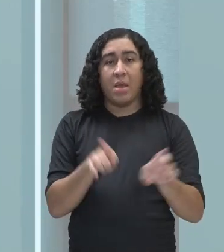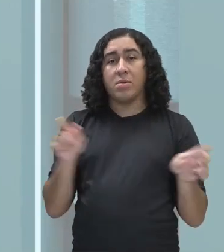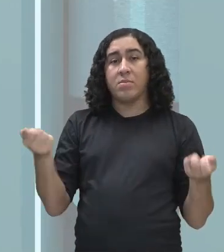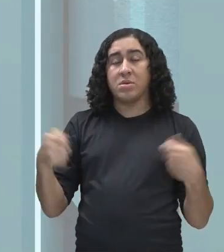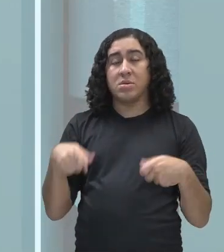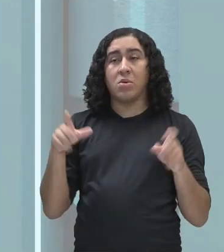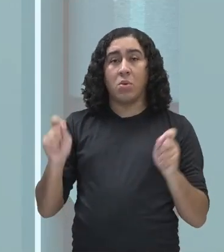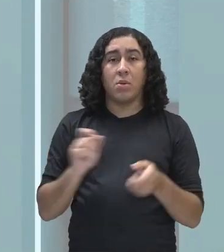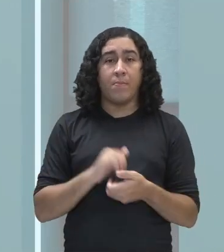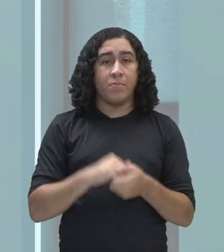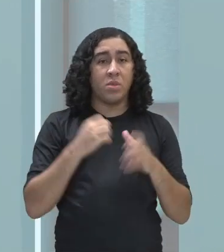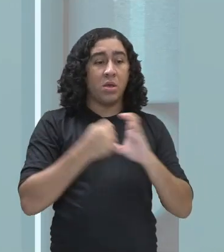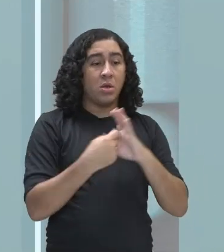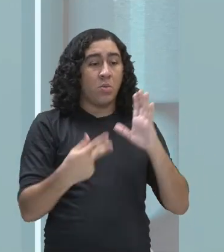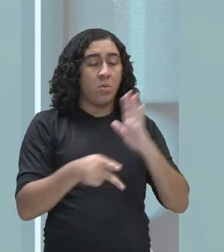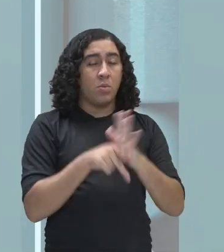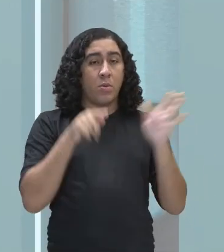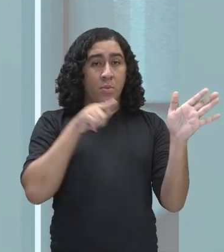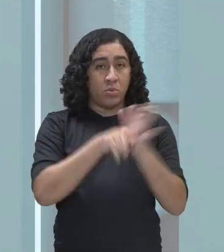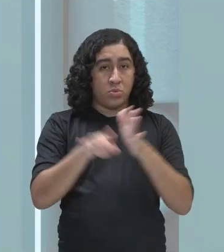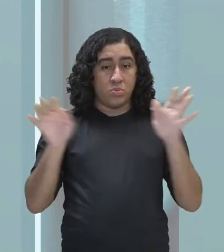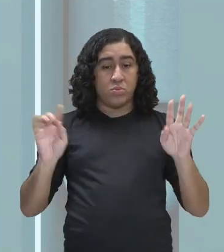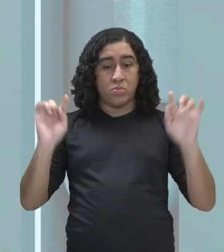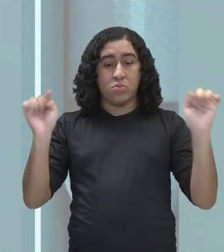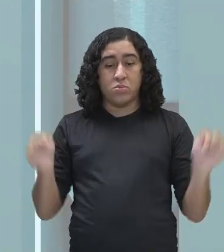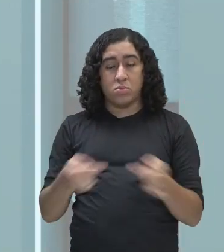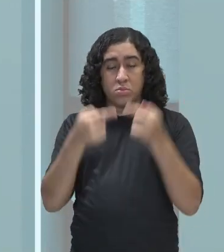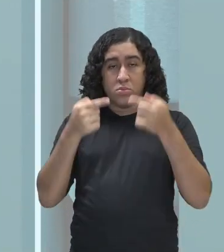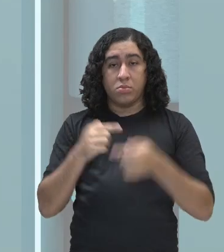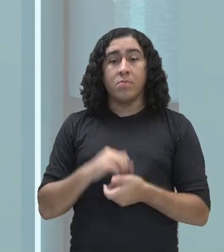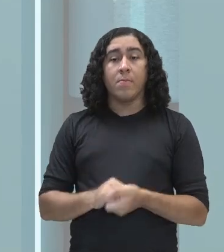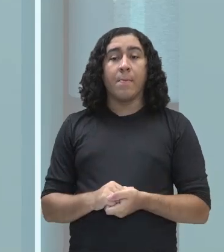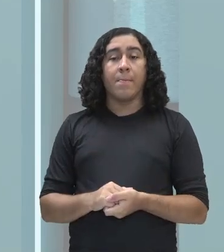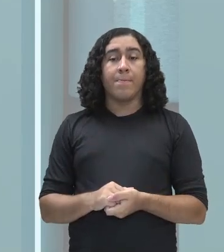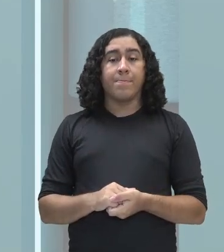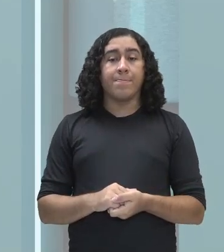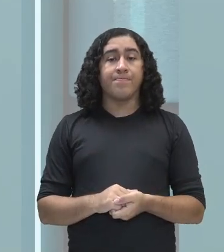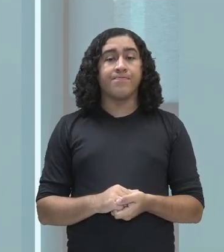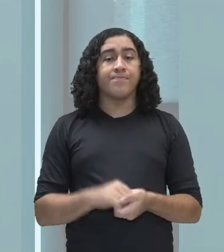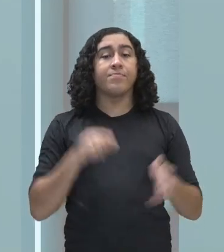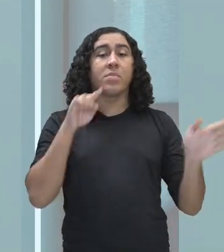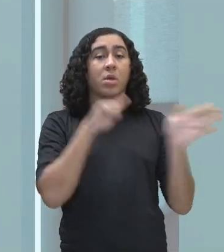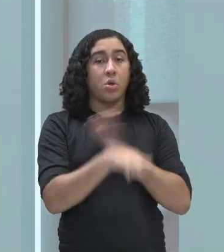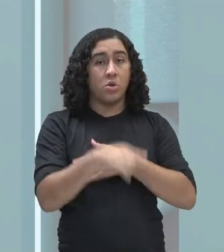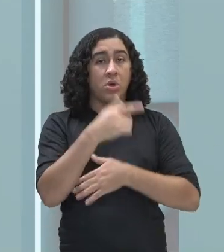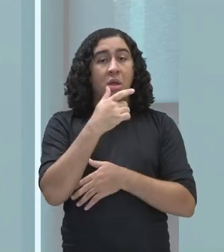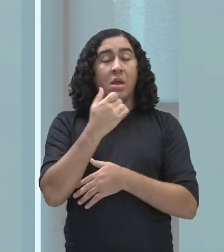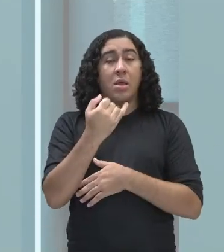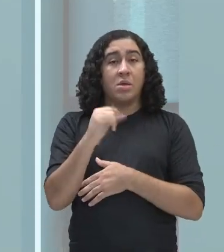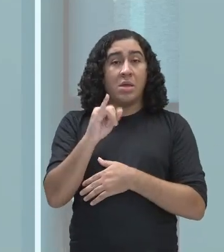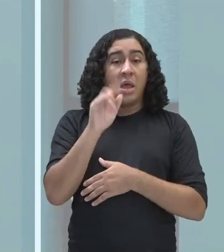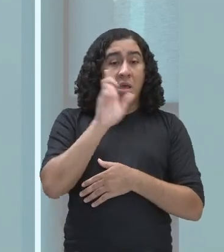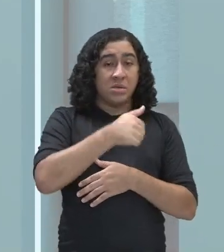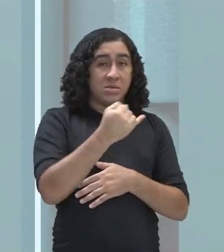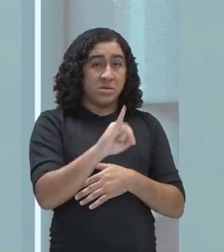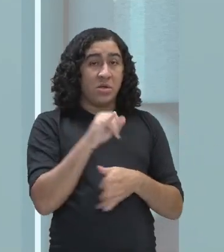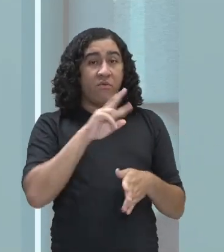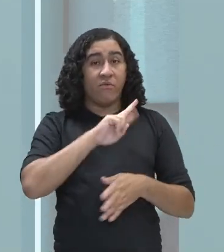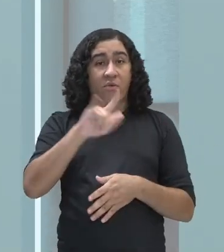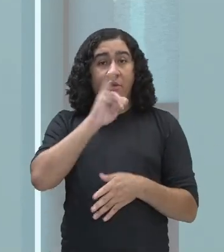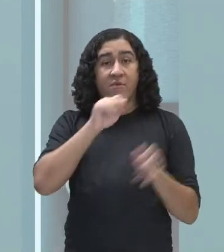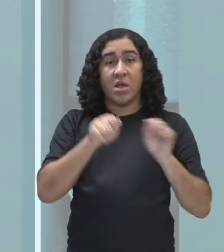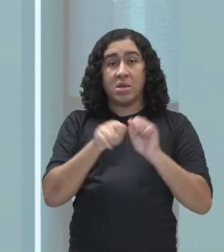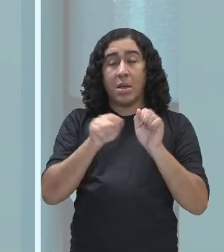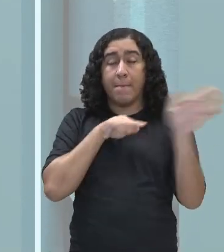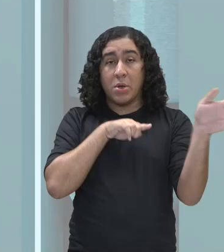para caracterizar uma pergunta, tá? Eu já falei para vocês, perguntas em língua inglesa sempre iniciarão com